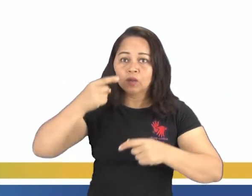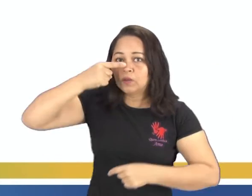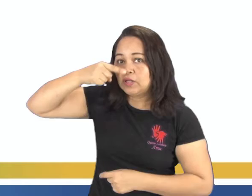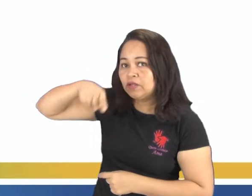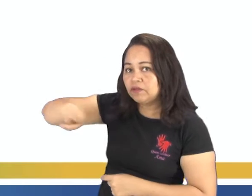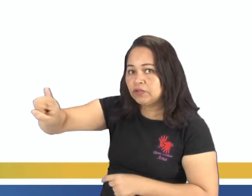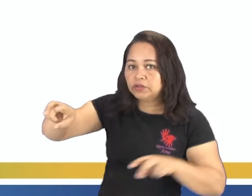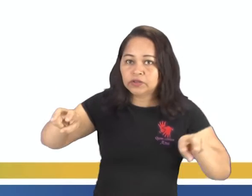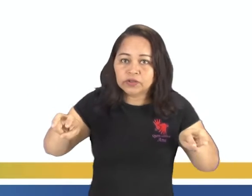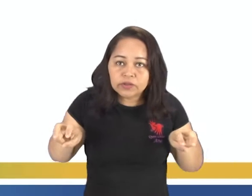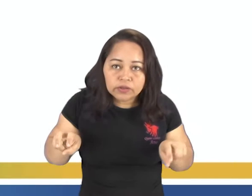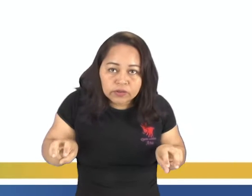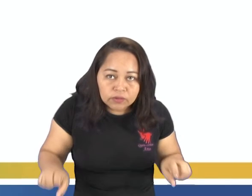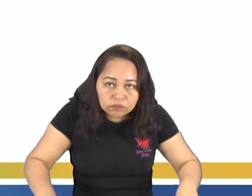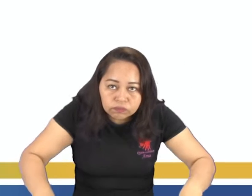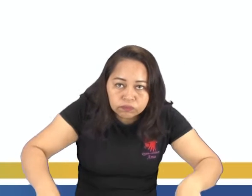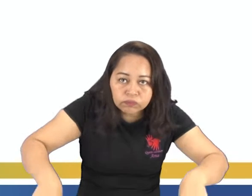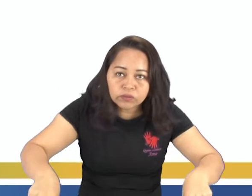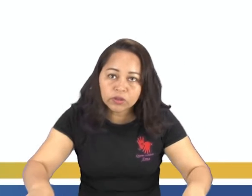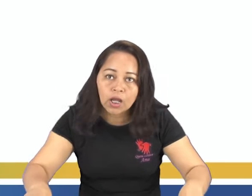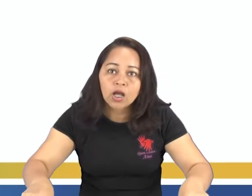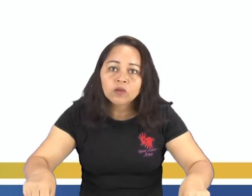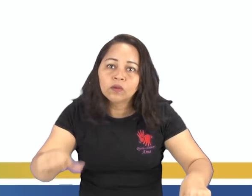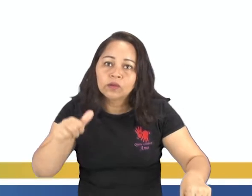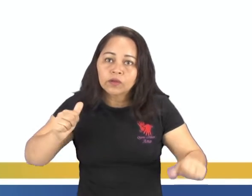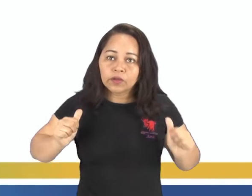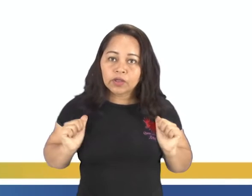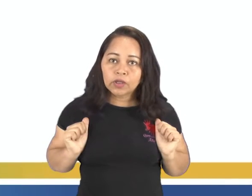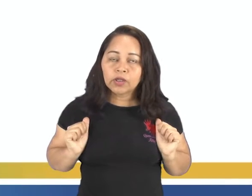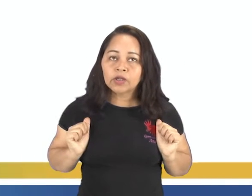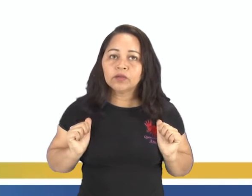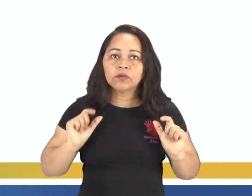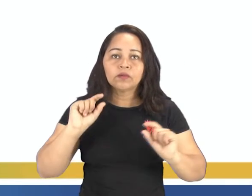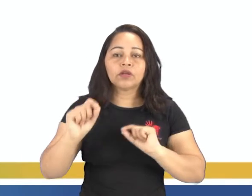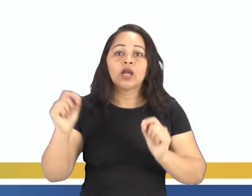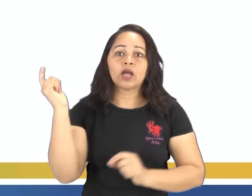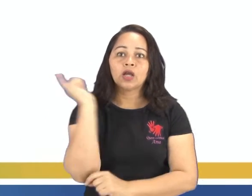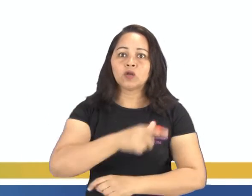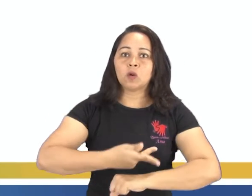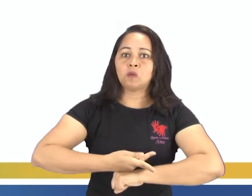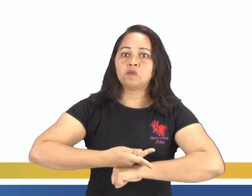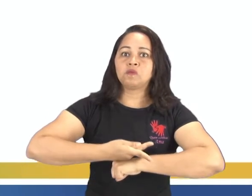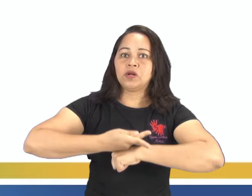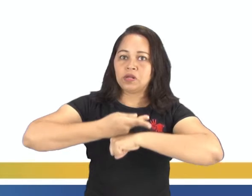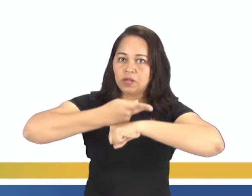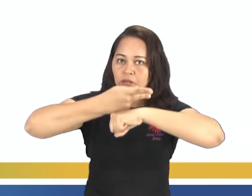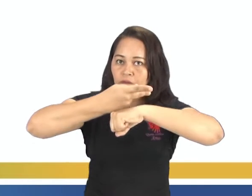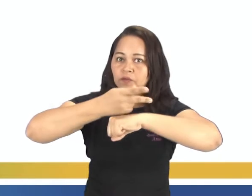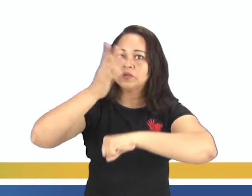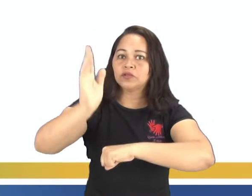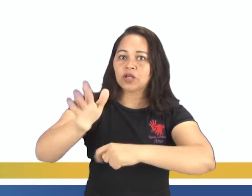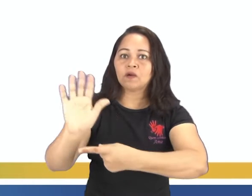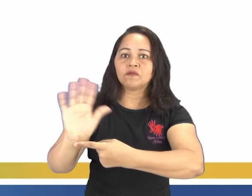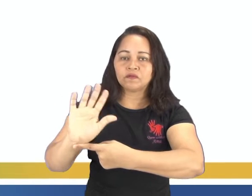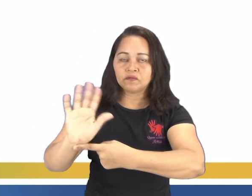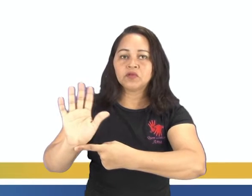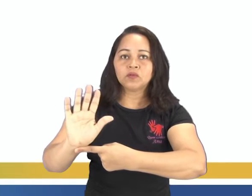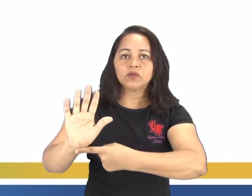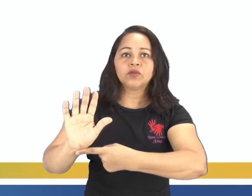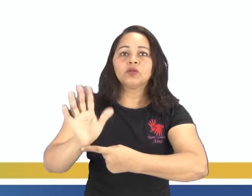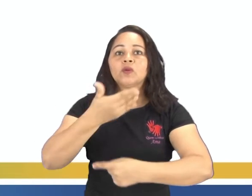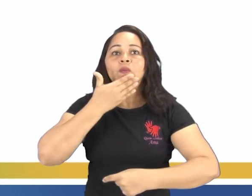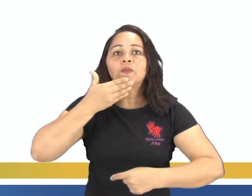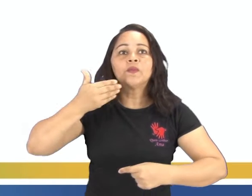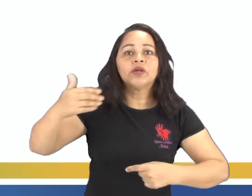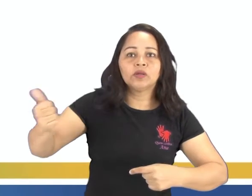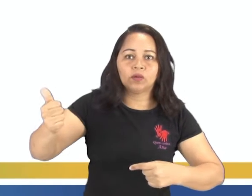da crítica em Berlim, em 2018, ganhou o prêmio do público no Festival de Hong Kong e os prêmios de melhor